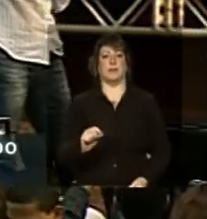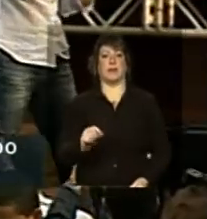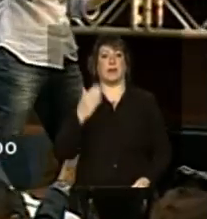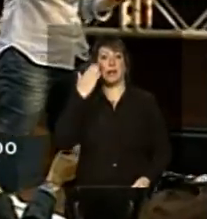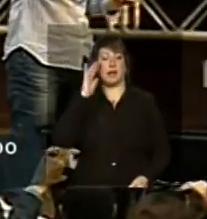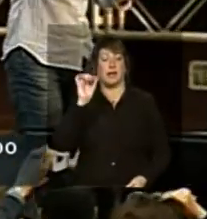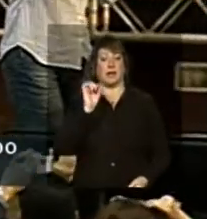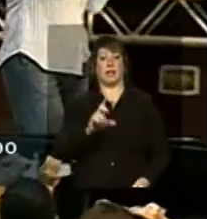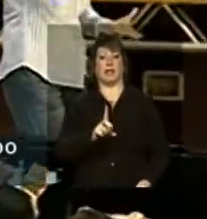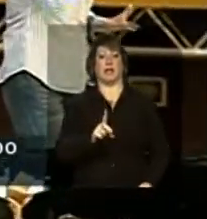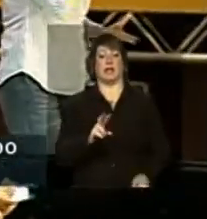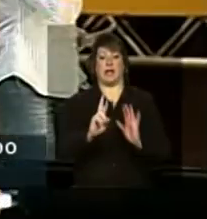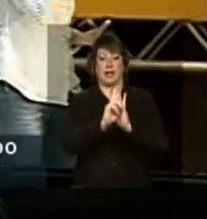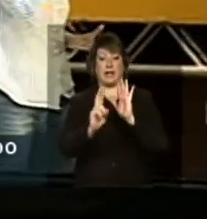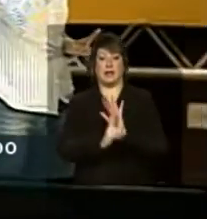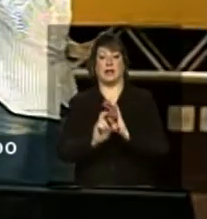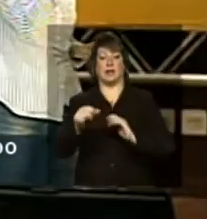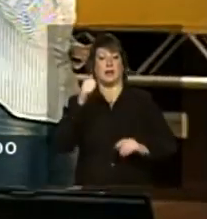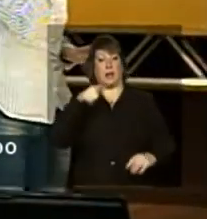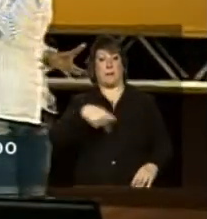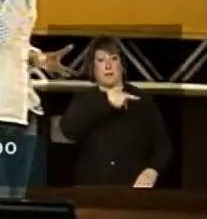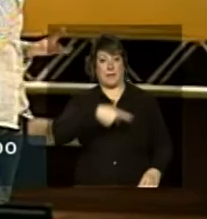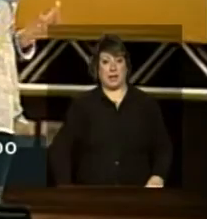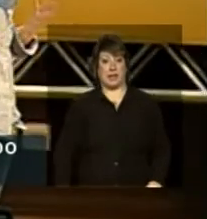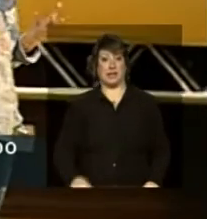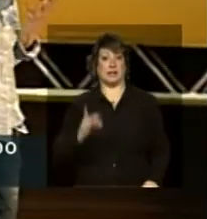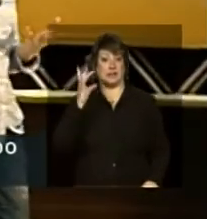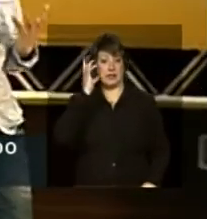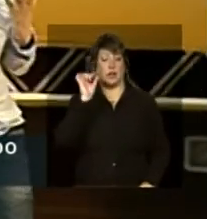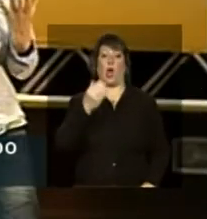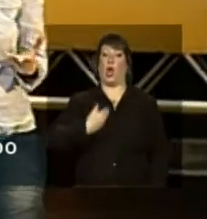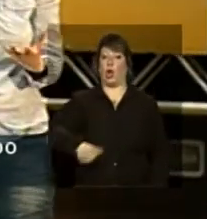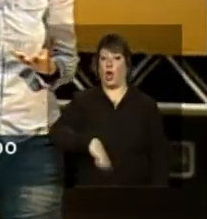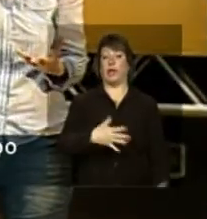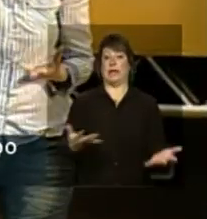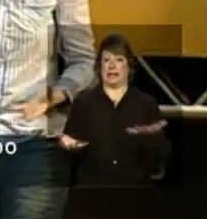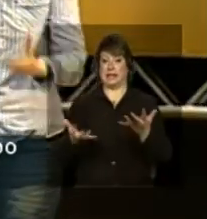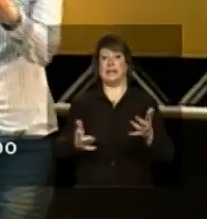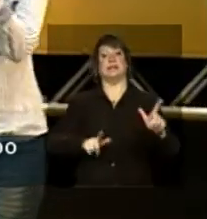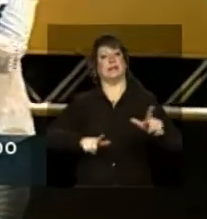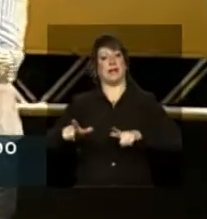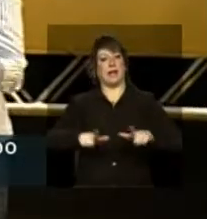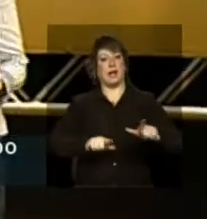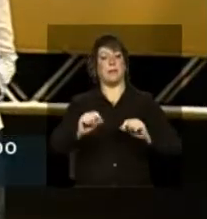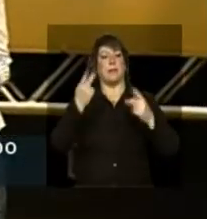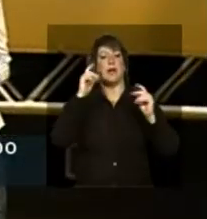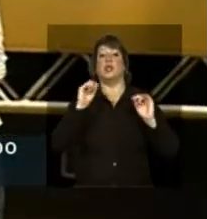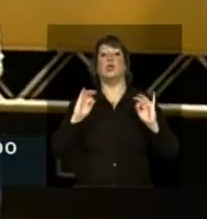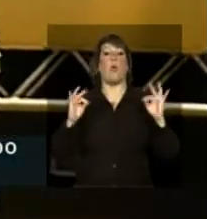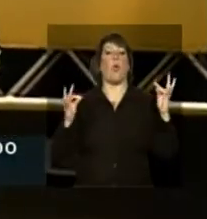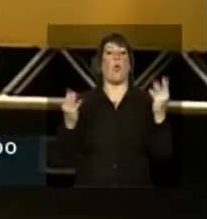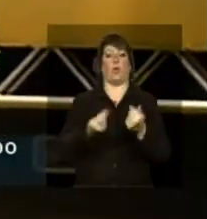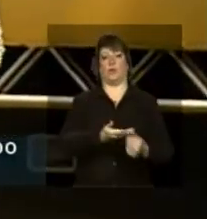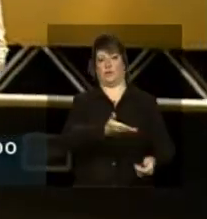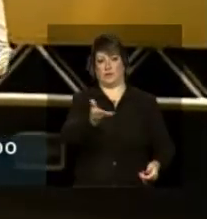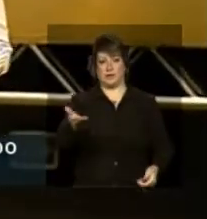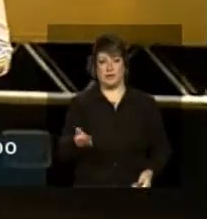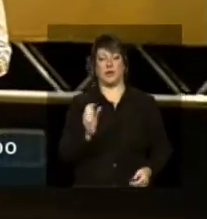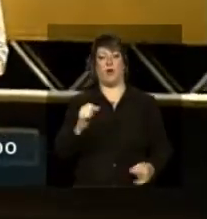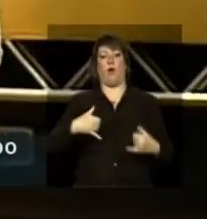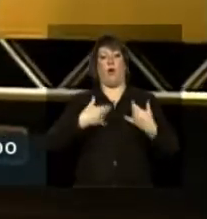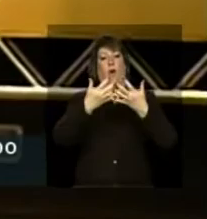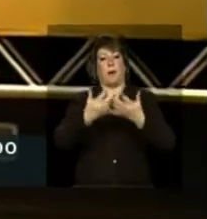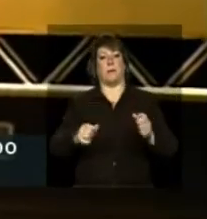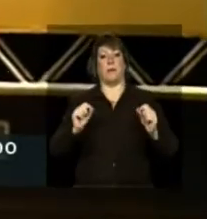pelas diretrizes da presidenta Dilma, é que nós queremos trabalhar para que todos vocês,